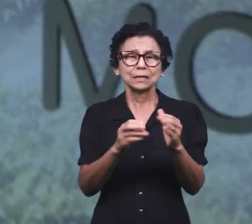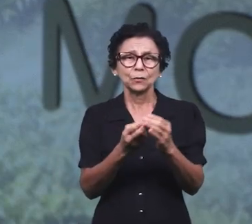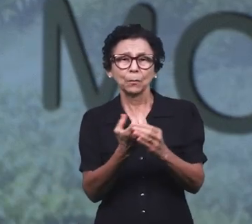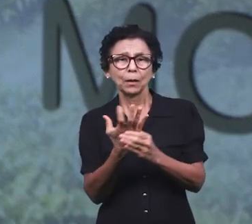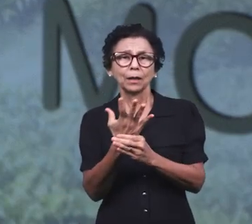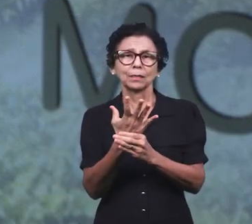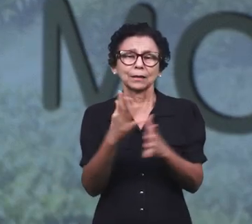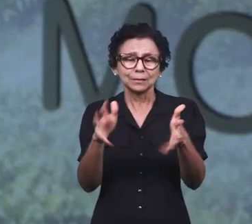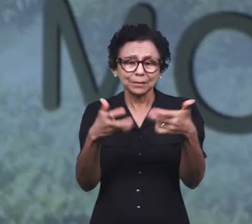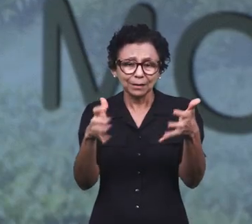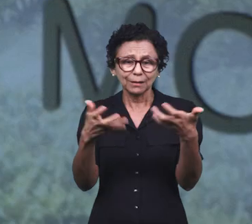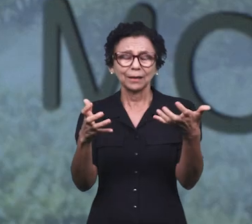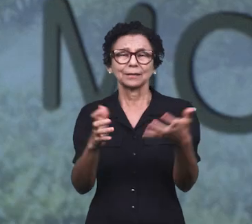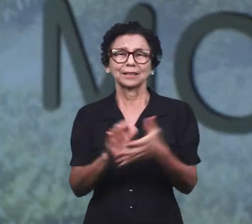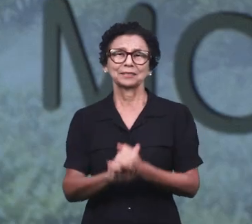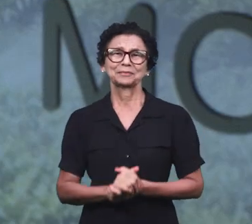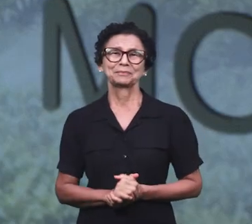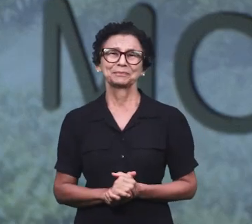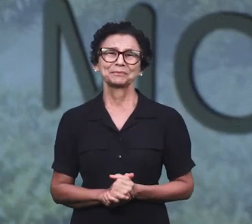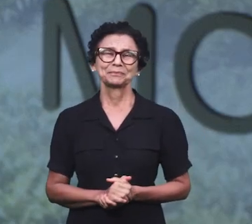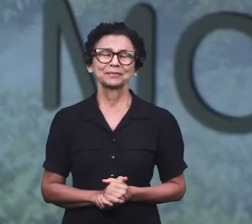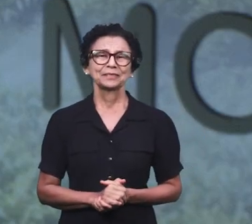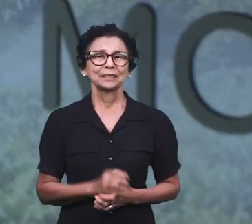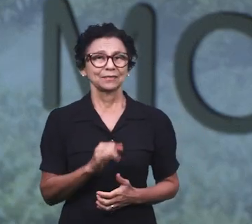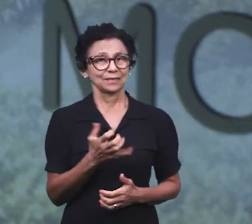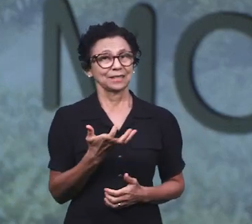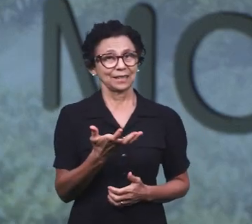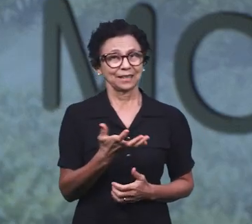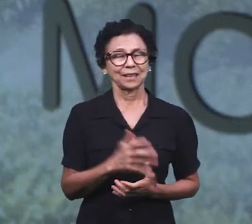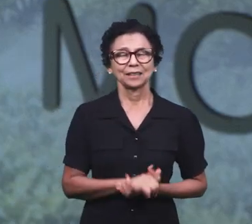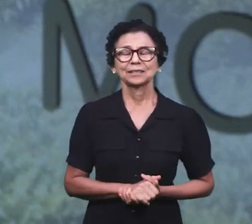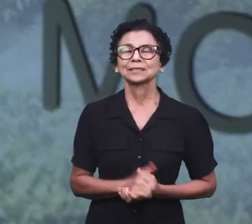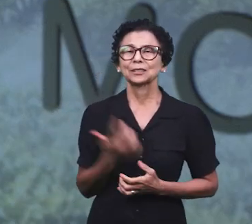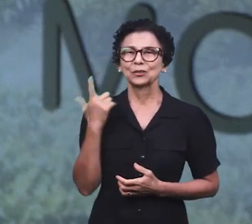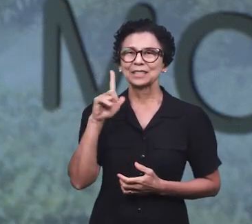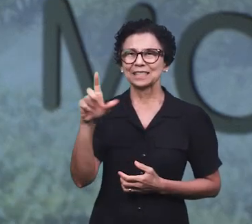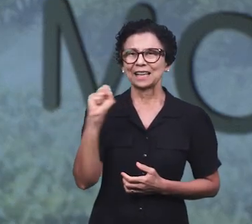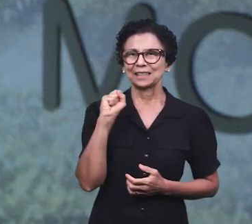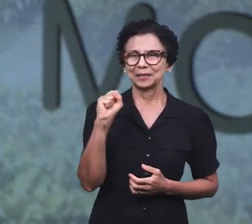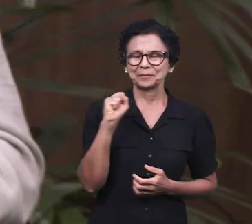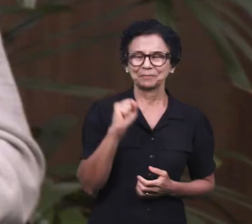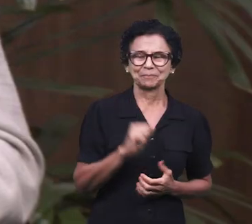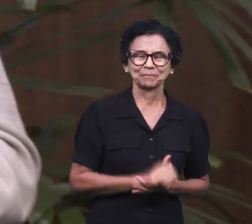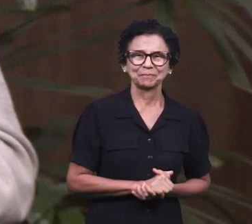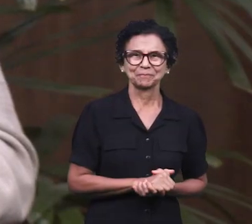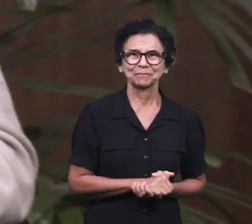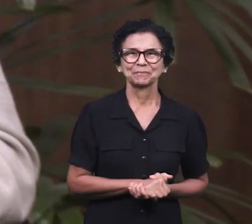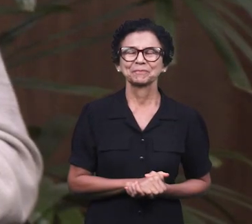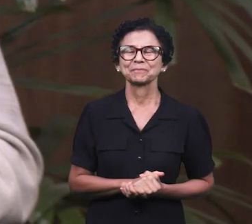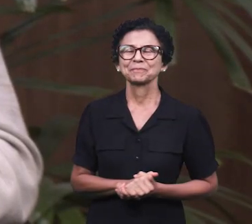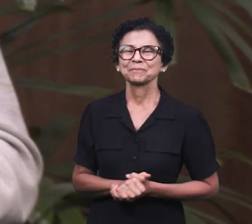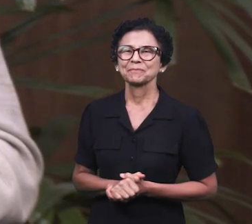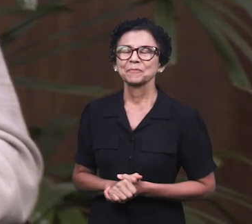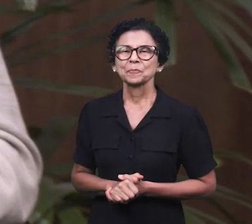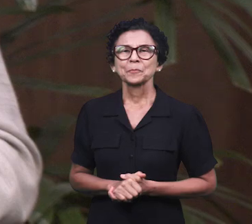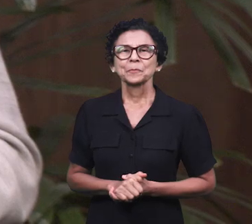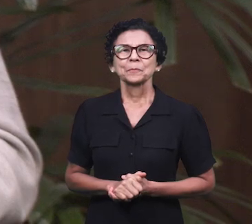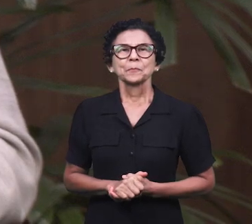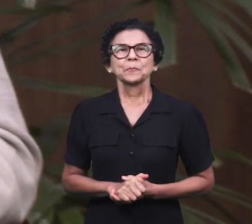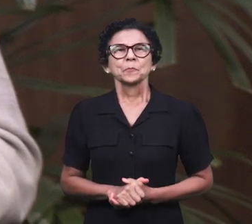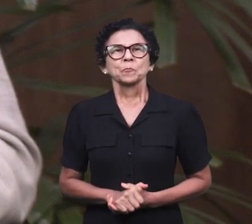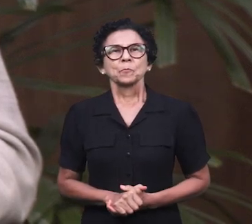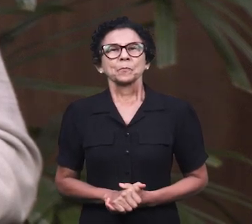sempre, mas se você quer fazer acontecer, você faz. Evandro, quem tem a